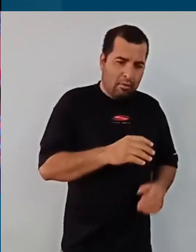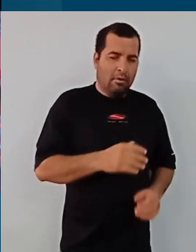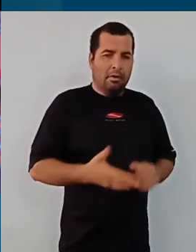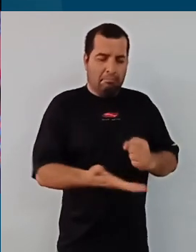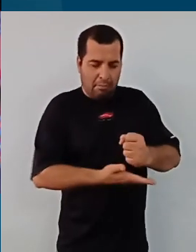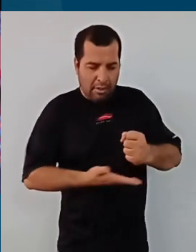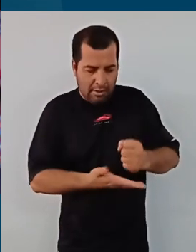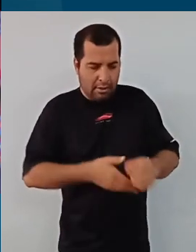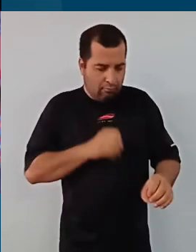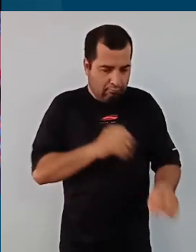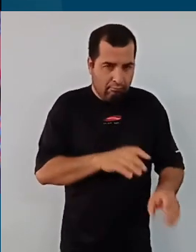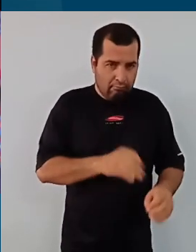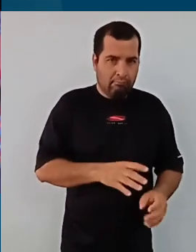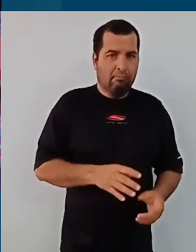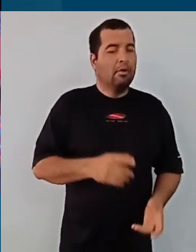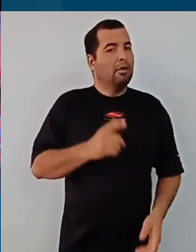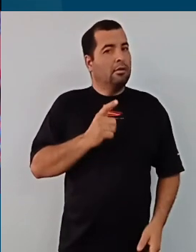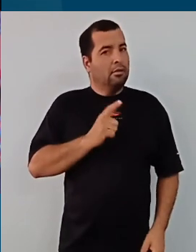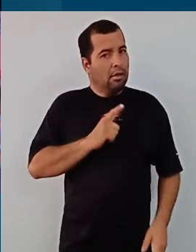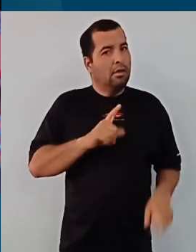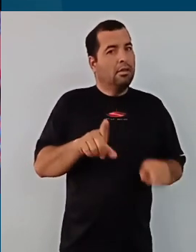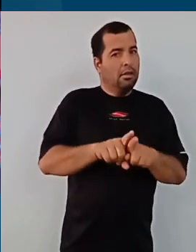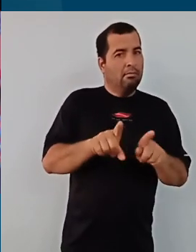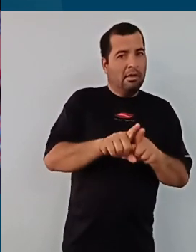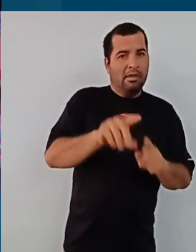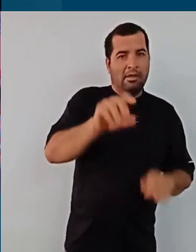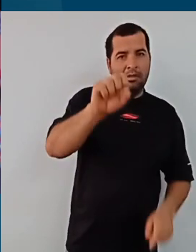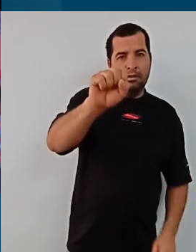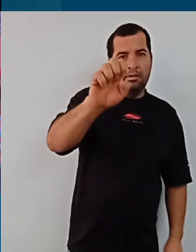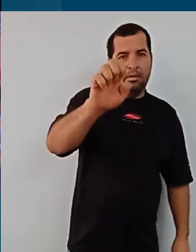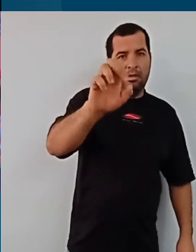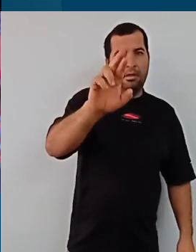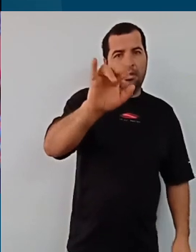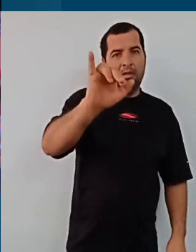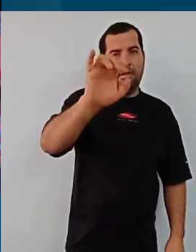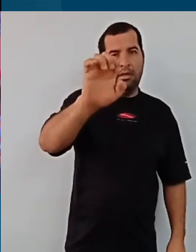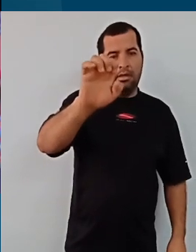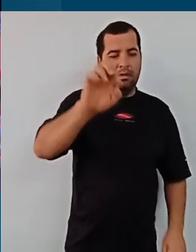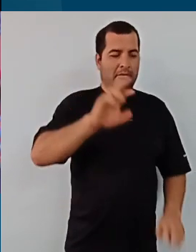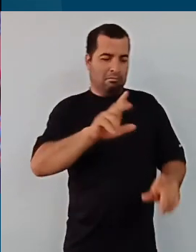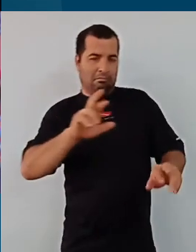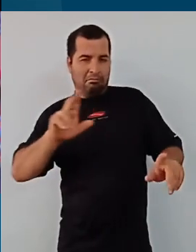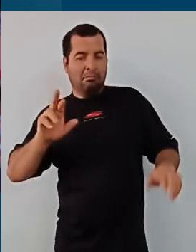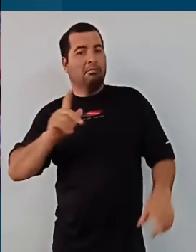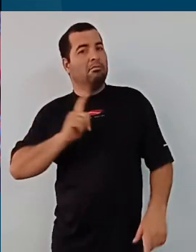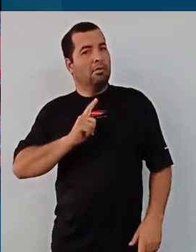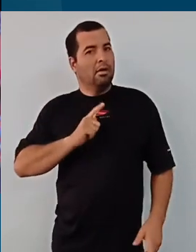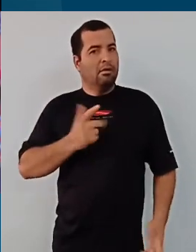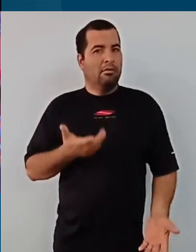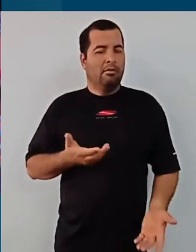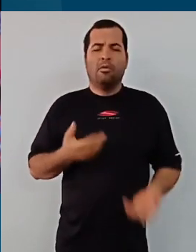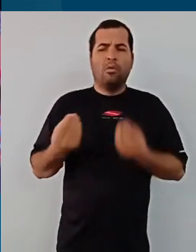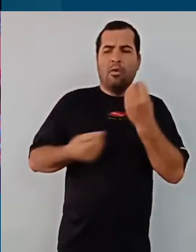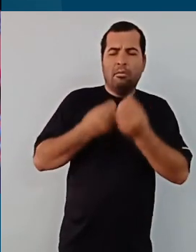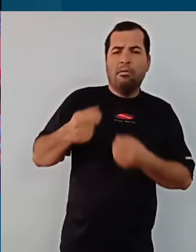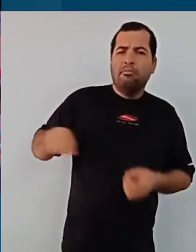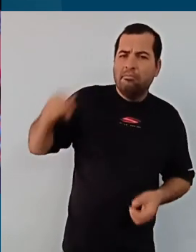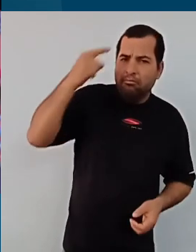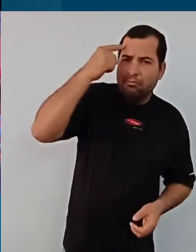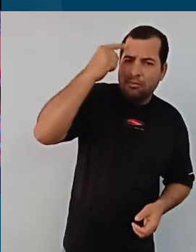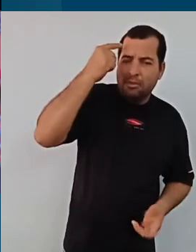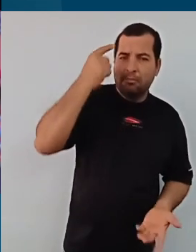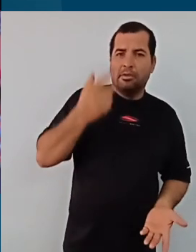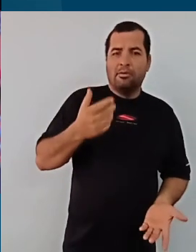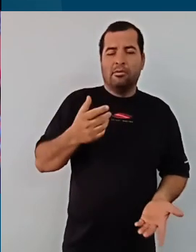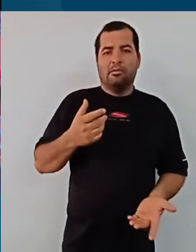nossa tradição e na estrutura seriada que as materializa. Qual seria, então, considerando esse pensamento,